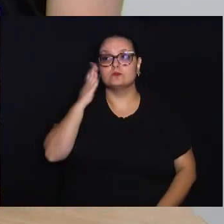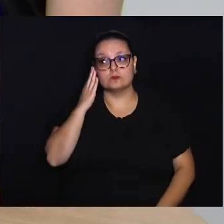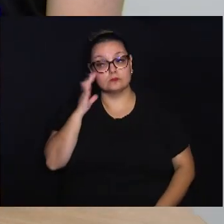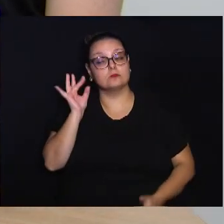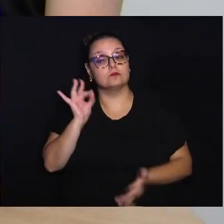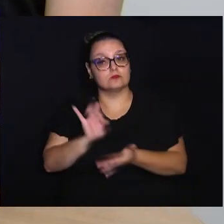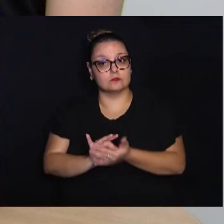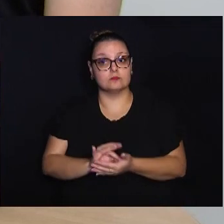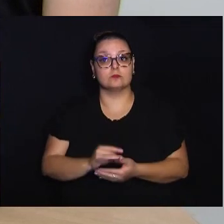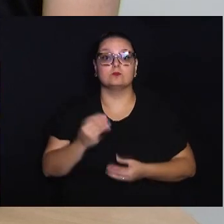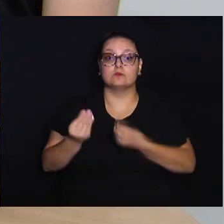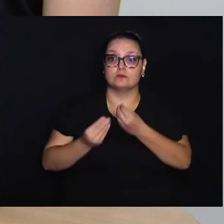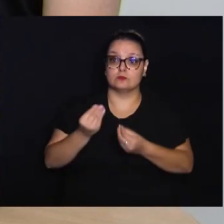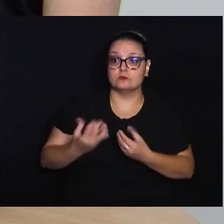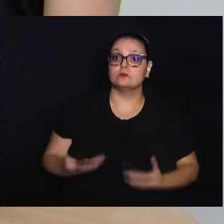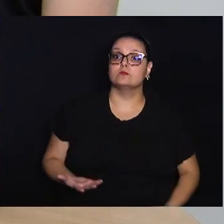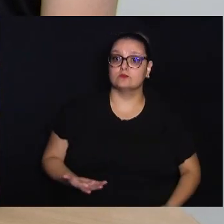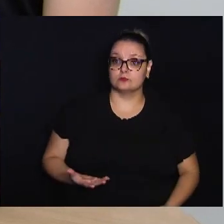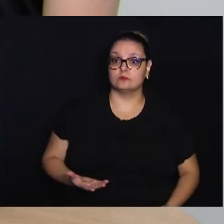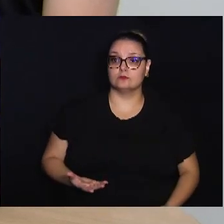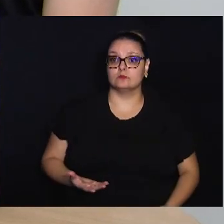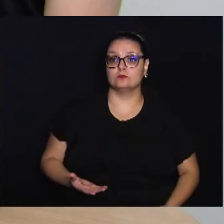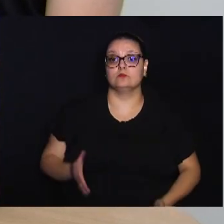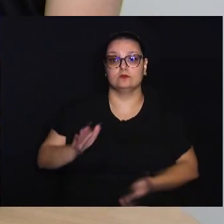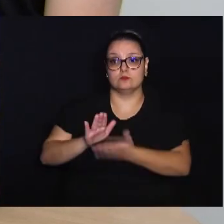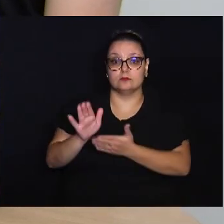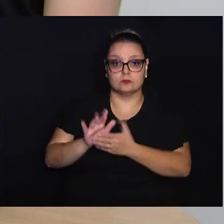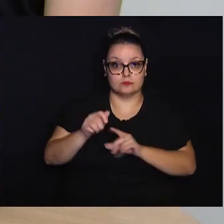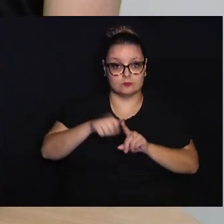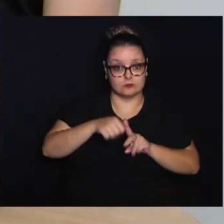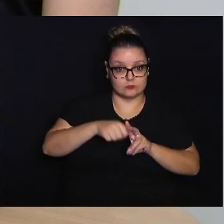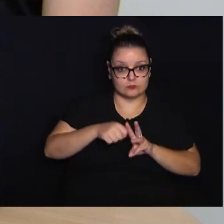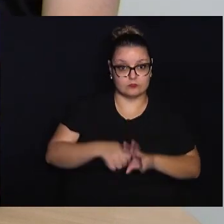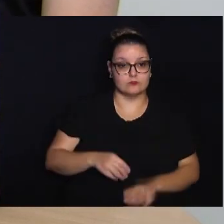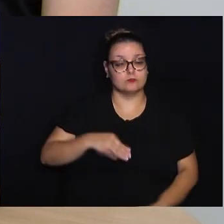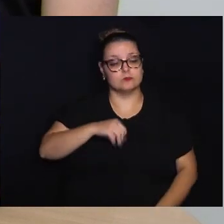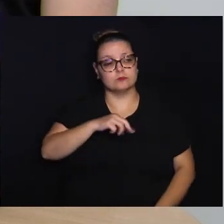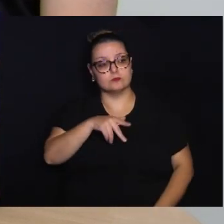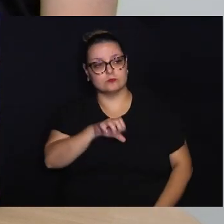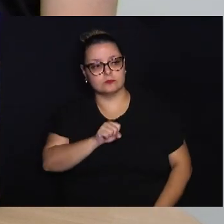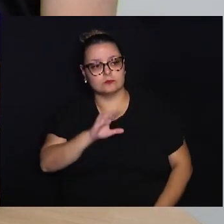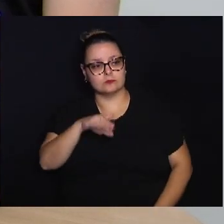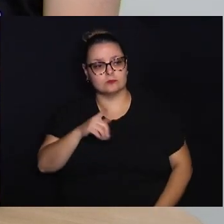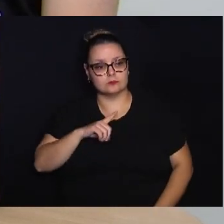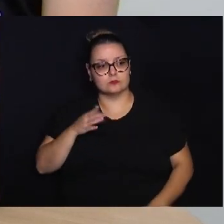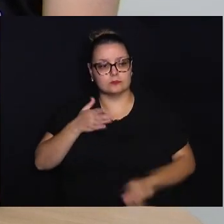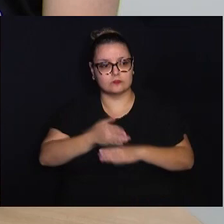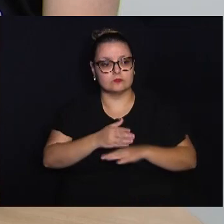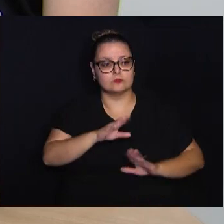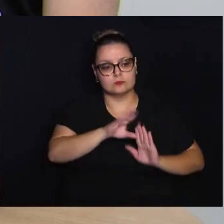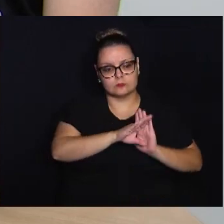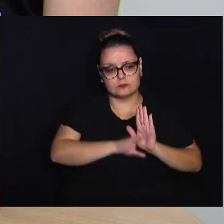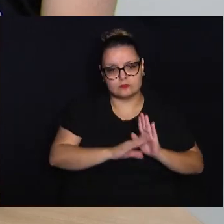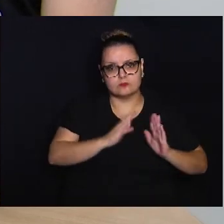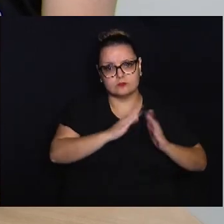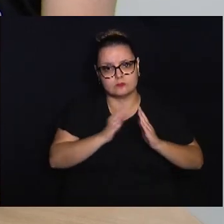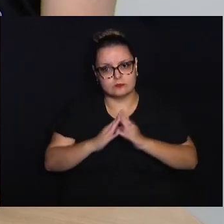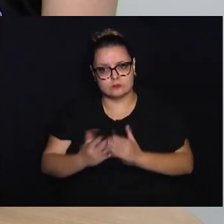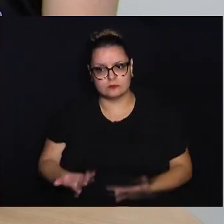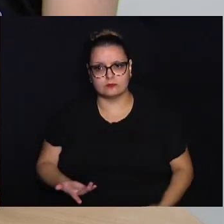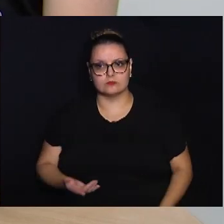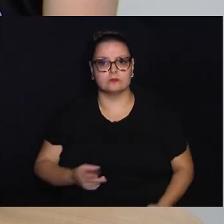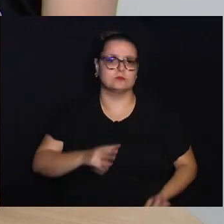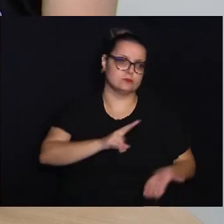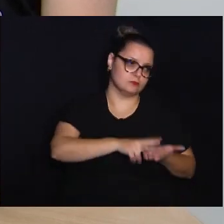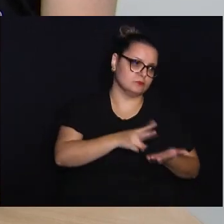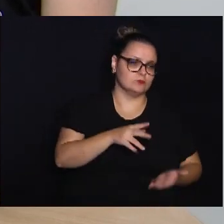programar e saiba realmente até onde você pode ir nas suas despesas mensais. Meu Marcos, quando você tem acesso a programas de habitação